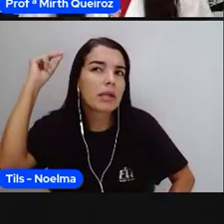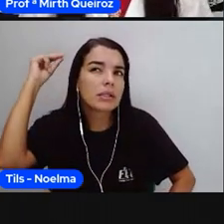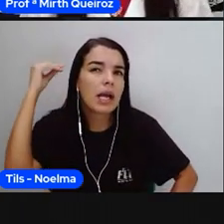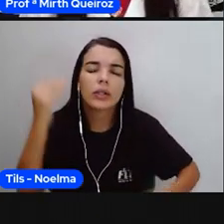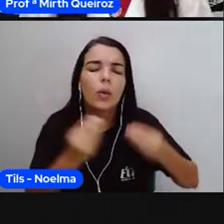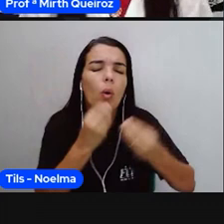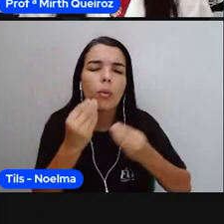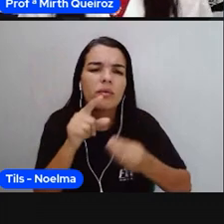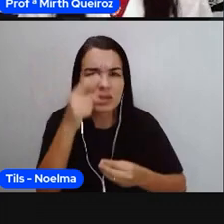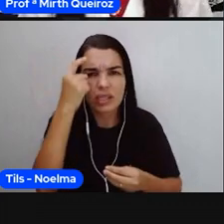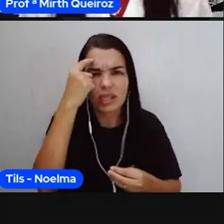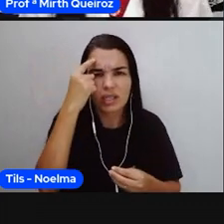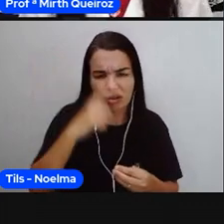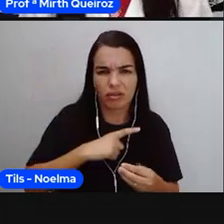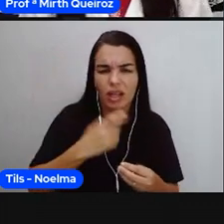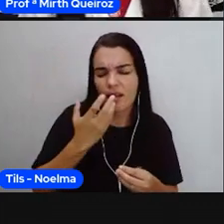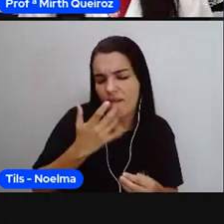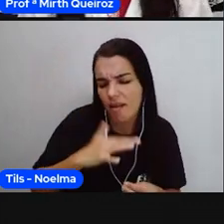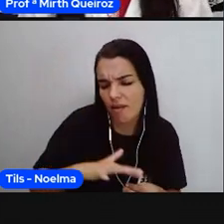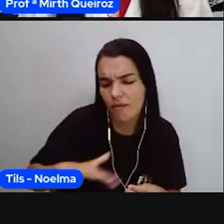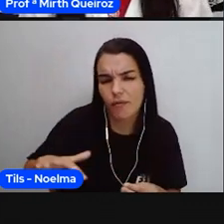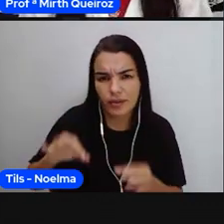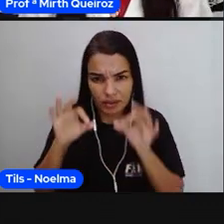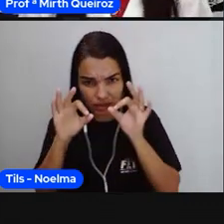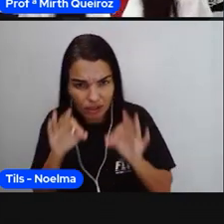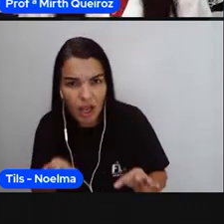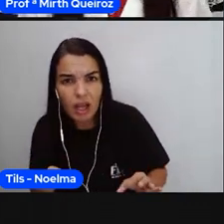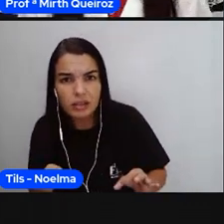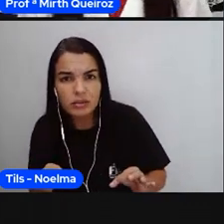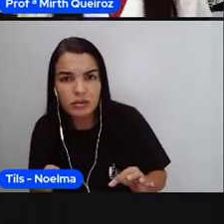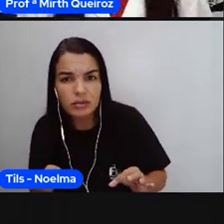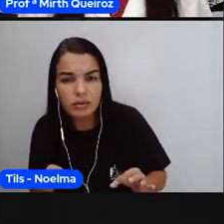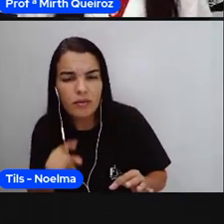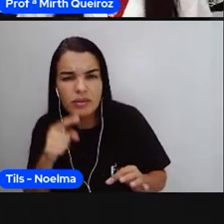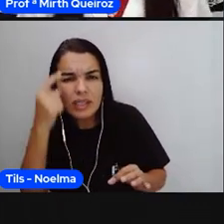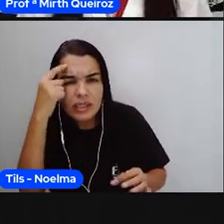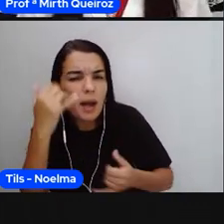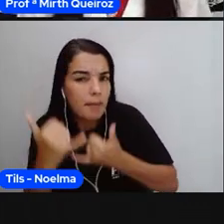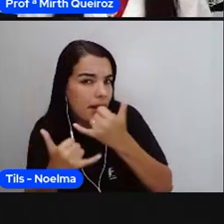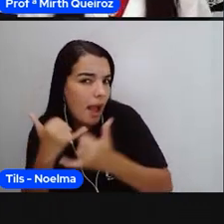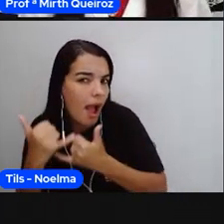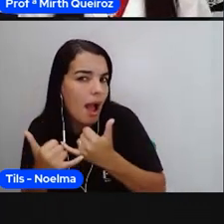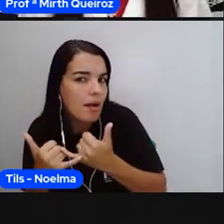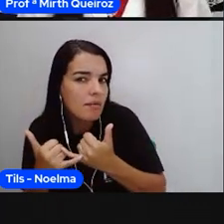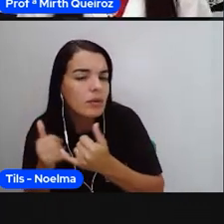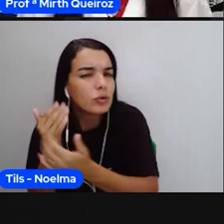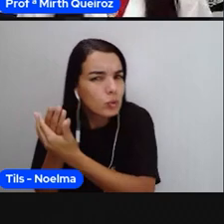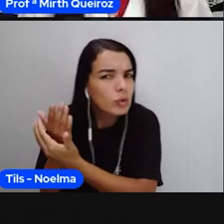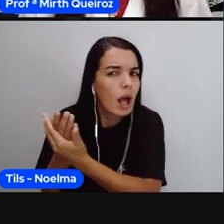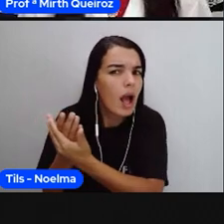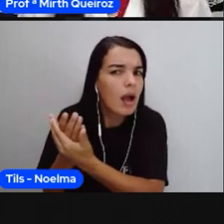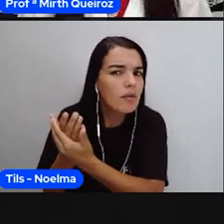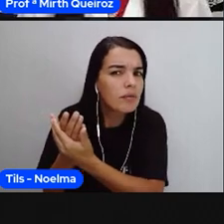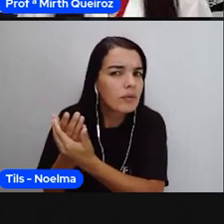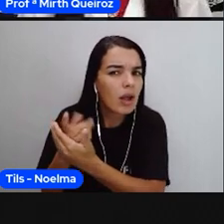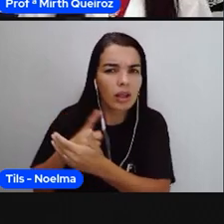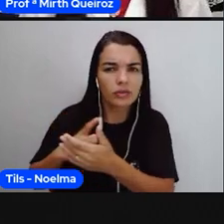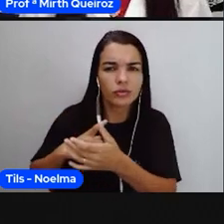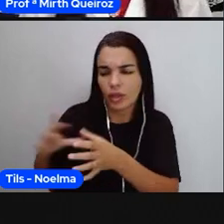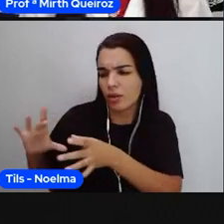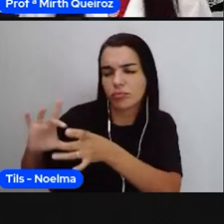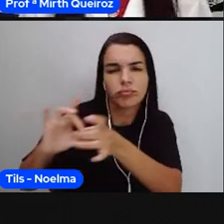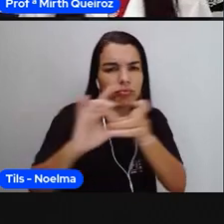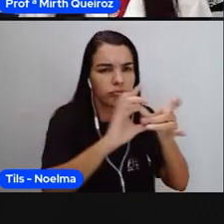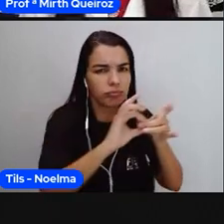tinham infância? Vocês acham que essas crianças elas brincavam? Essas crianças elas estudavam? Elas interagiam com